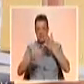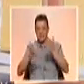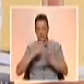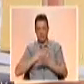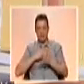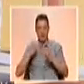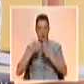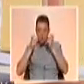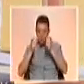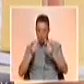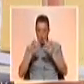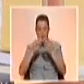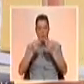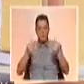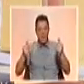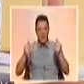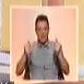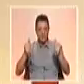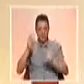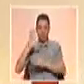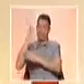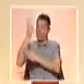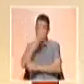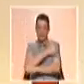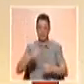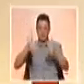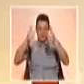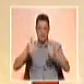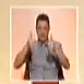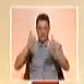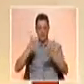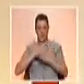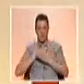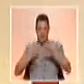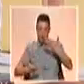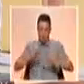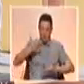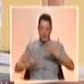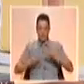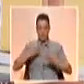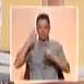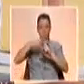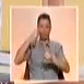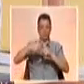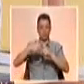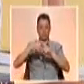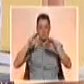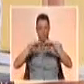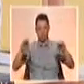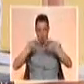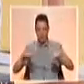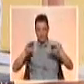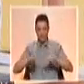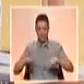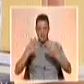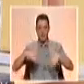a umidade relativa dos ambientes urbanos, dá-nos... Dá um equilíbrio a uma série a muitos níveis, não é? Exatamente. Mas